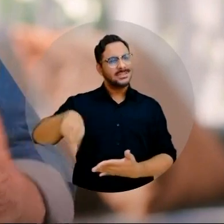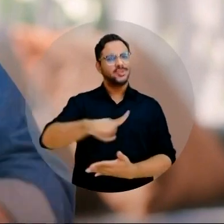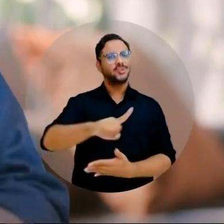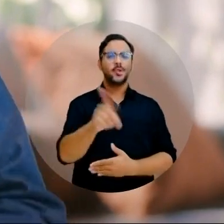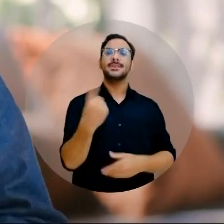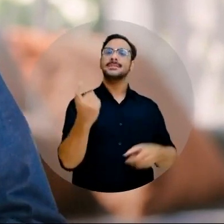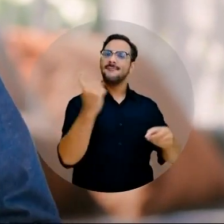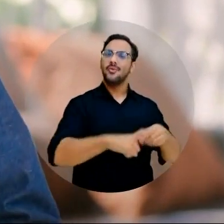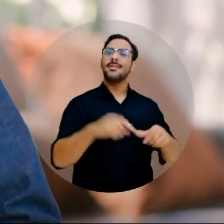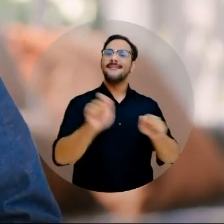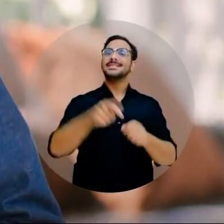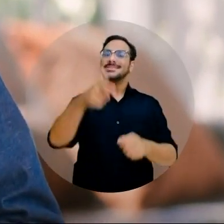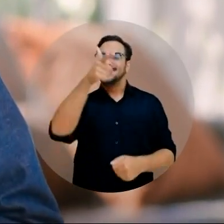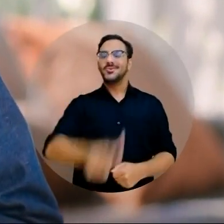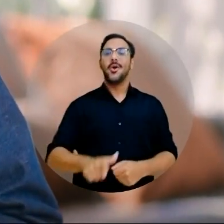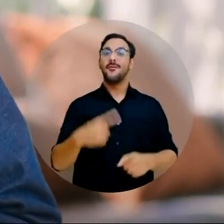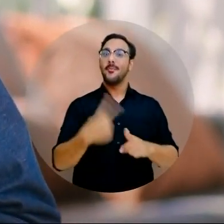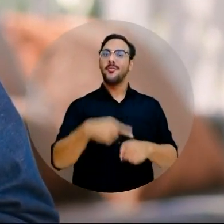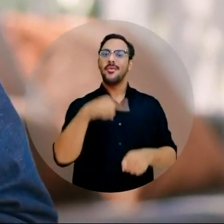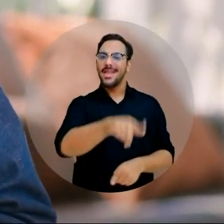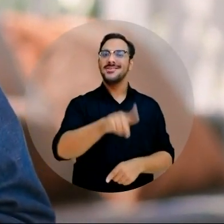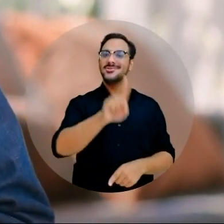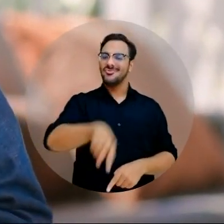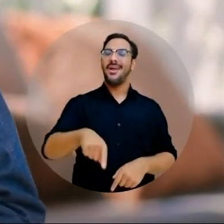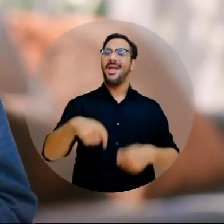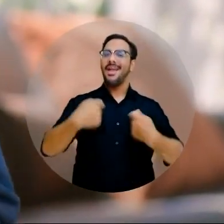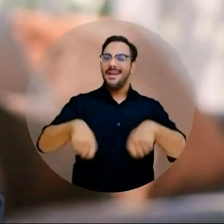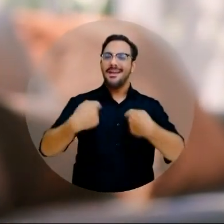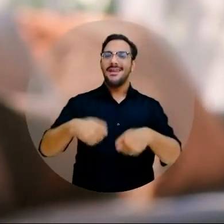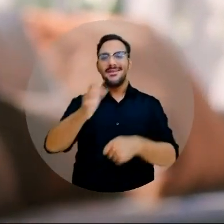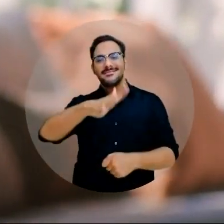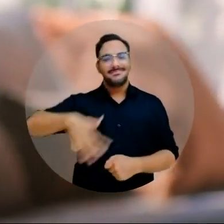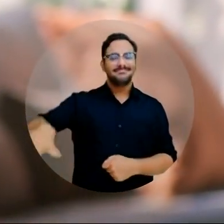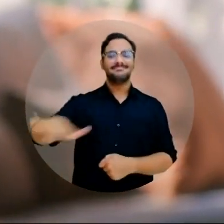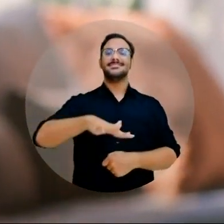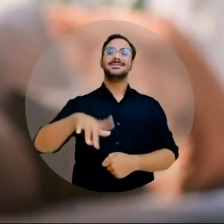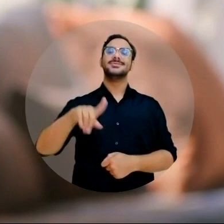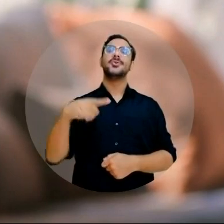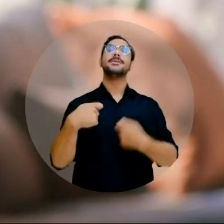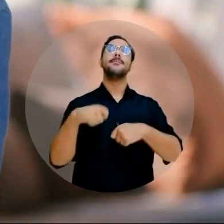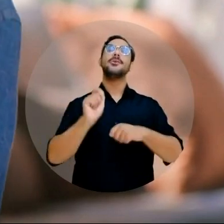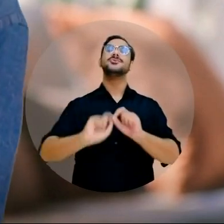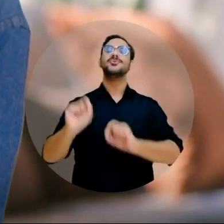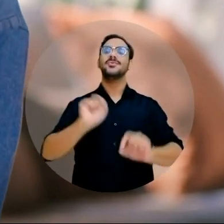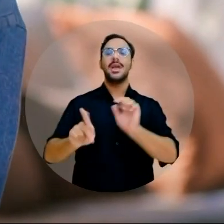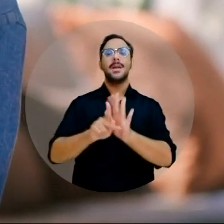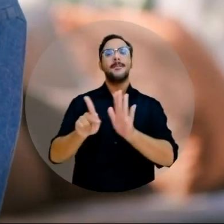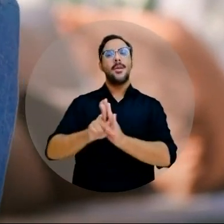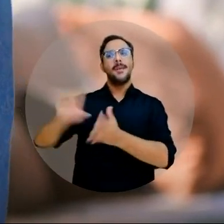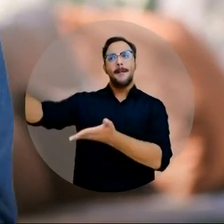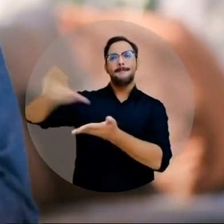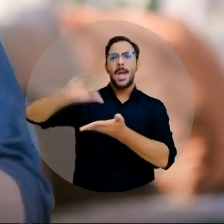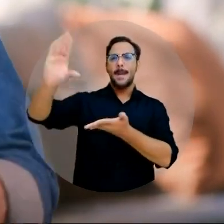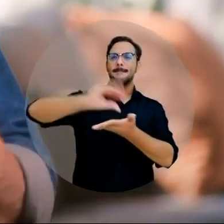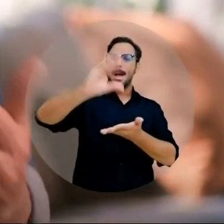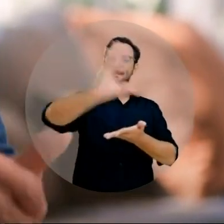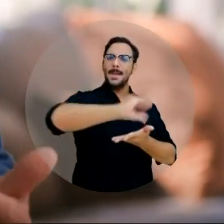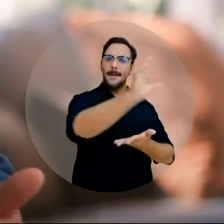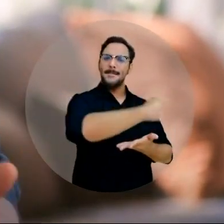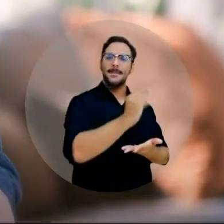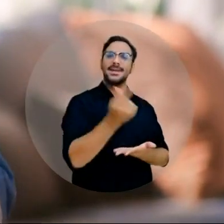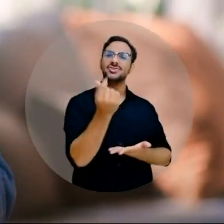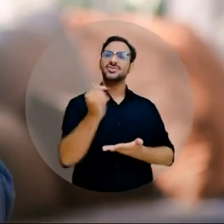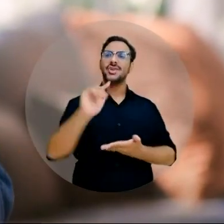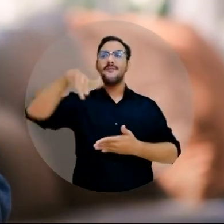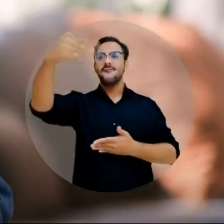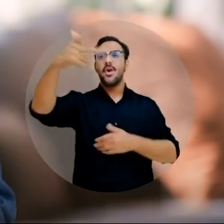E isso nós vamos voltar a fazer, porque isso é uma necessidade para que a gente possa, inclusive,